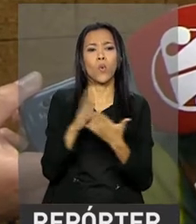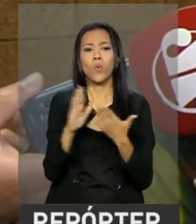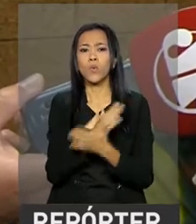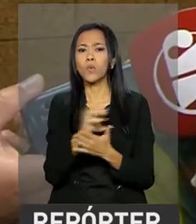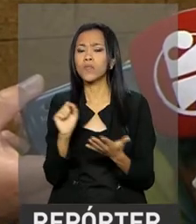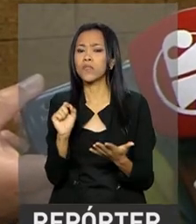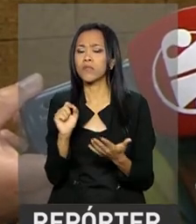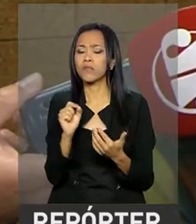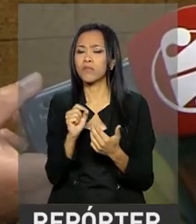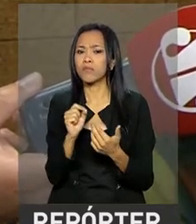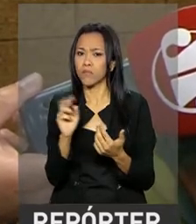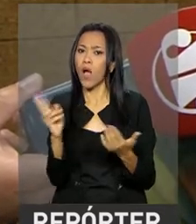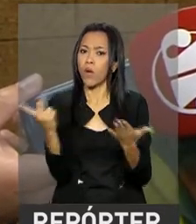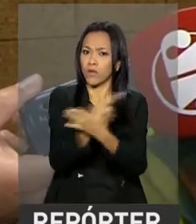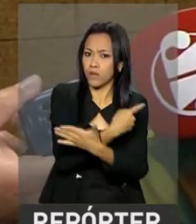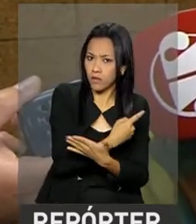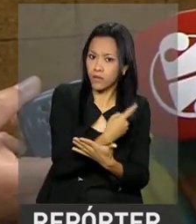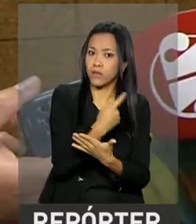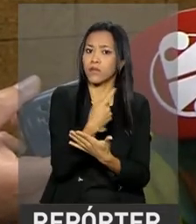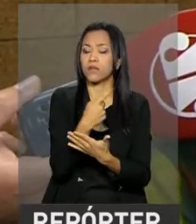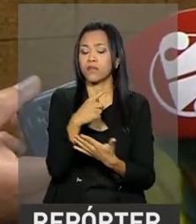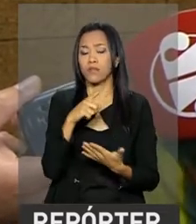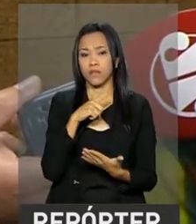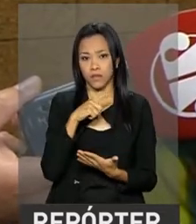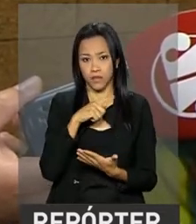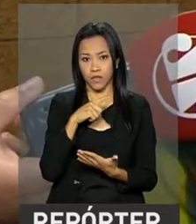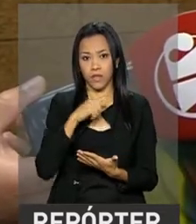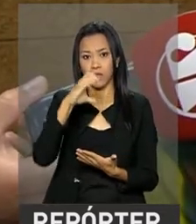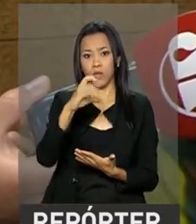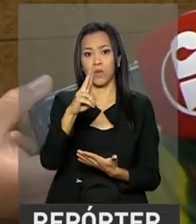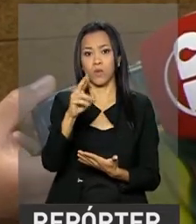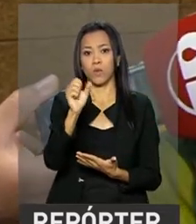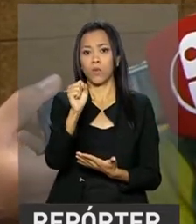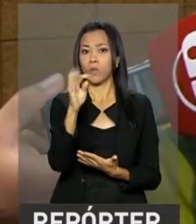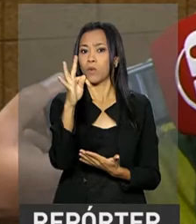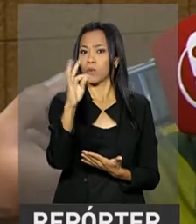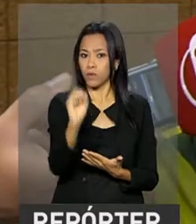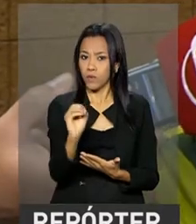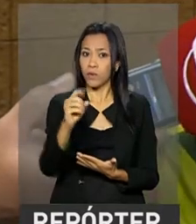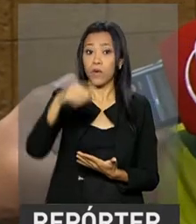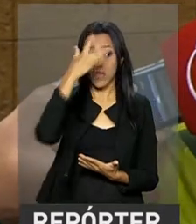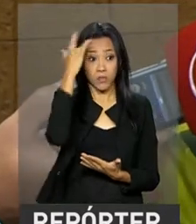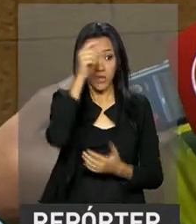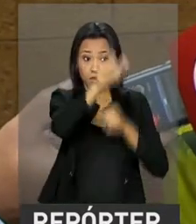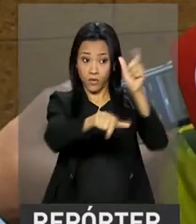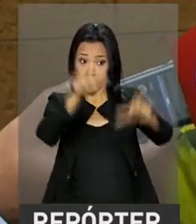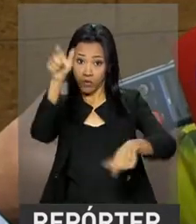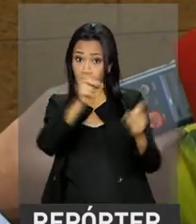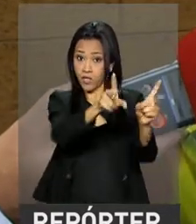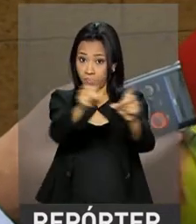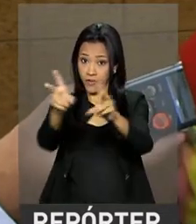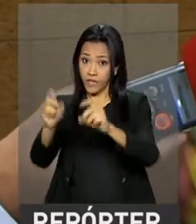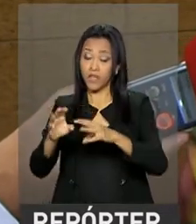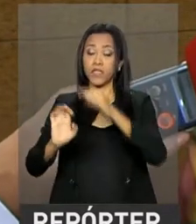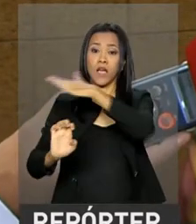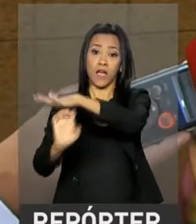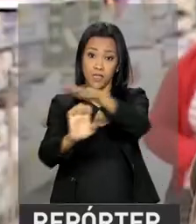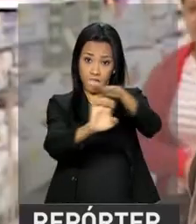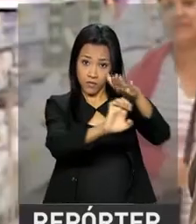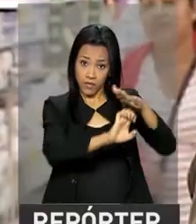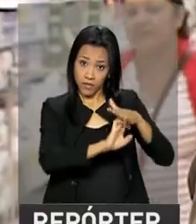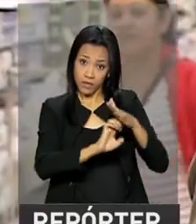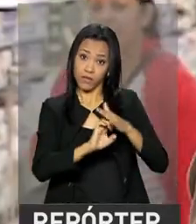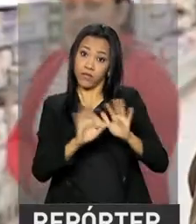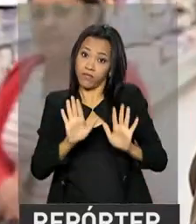casos, até que havendo algum custo a ser acrescido, os comerciantes, os empresários, então estão até represando.